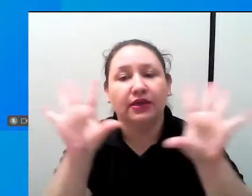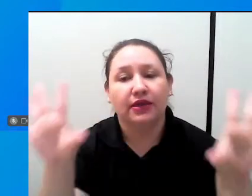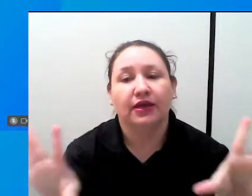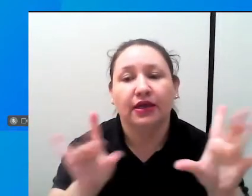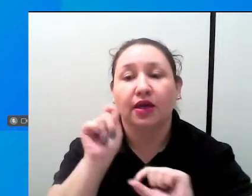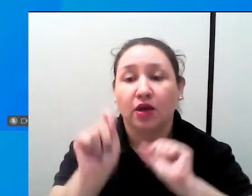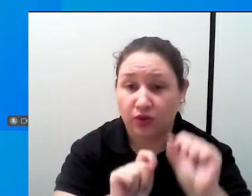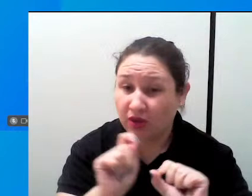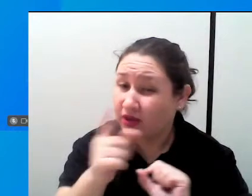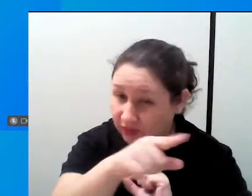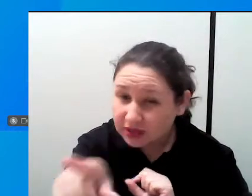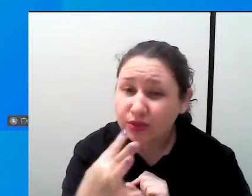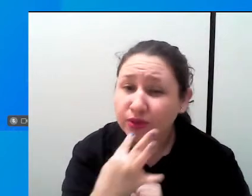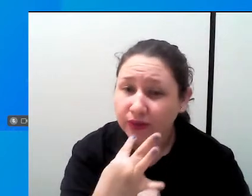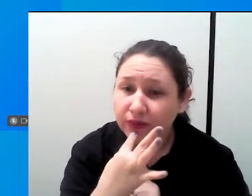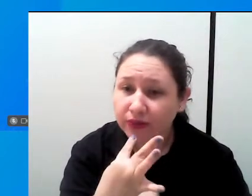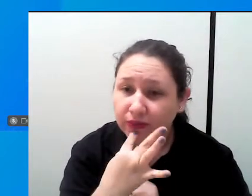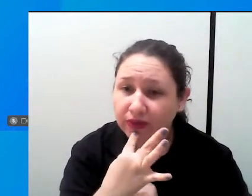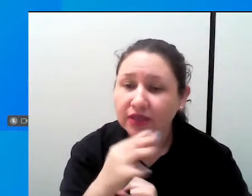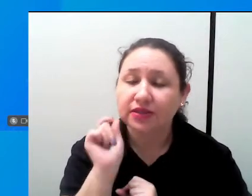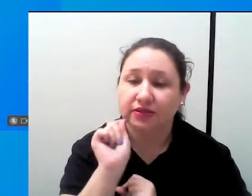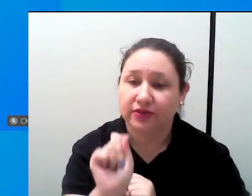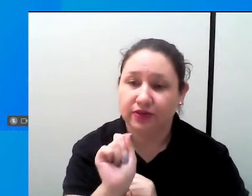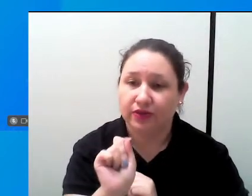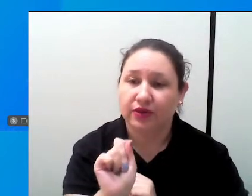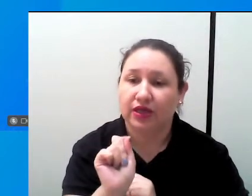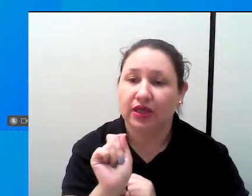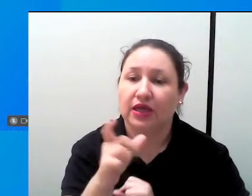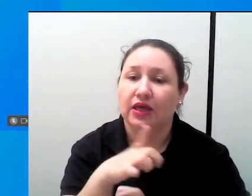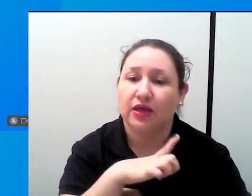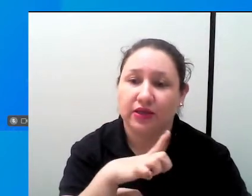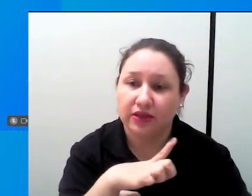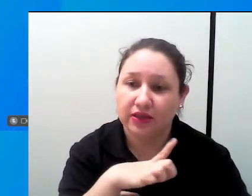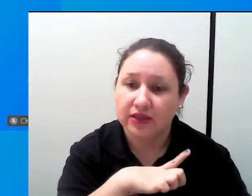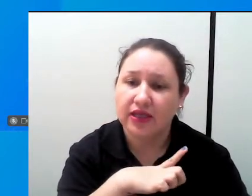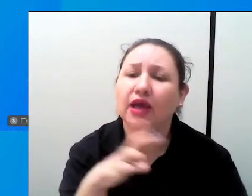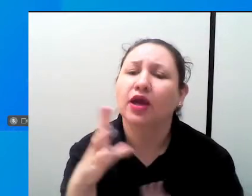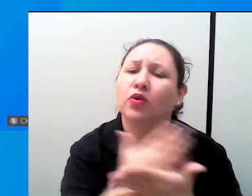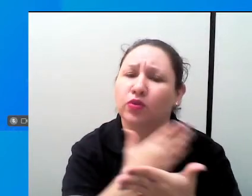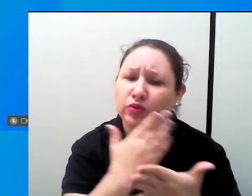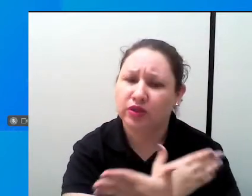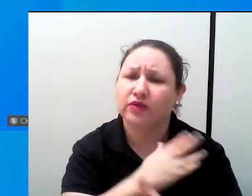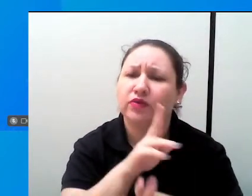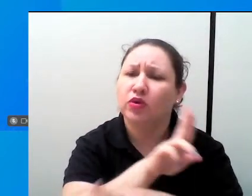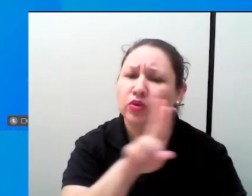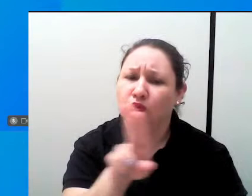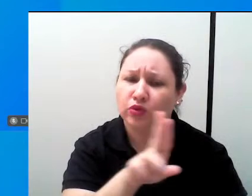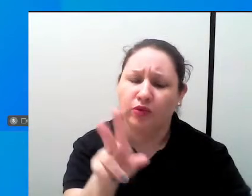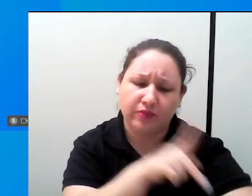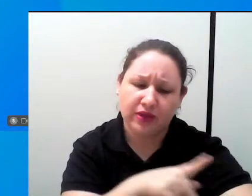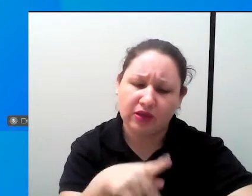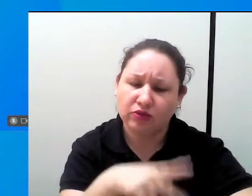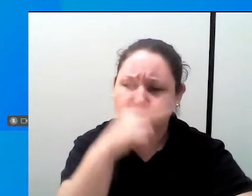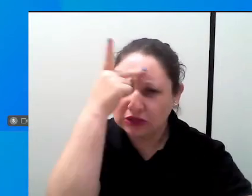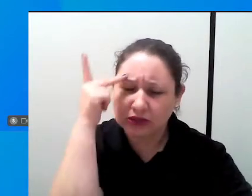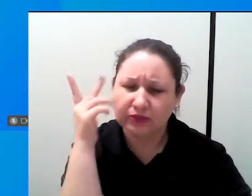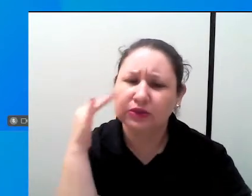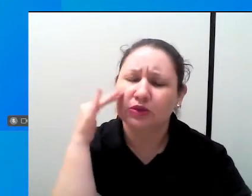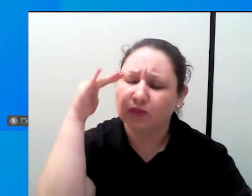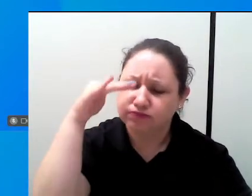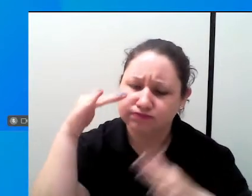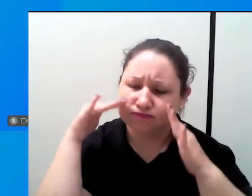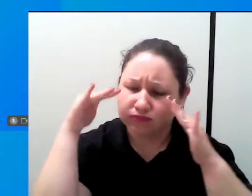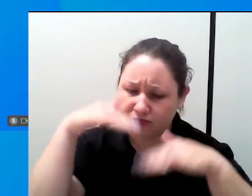devem ter lido, que é a obra Pedagogia do Oprimido. E a extensão tem como pressupostos